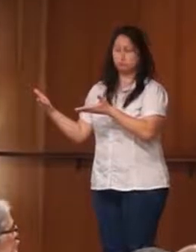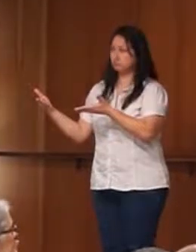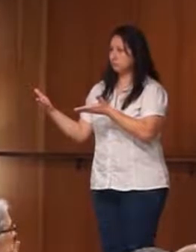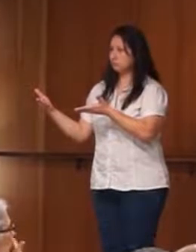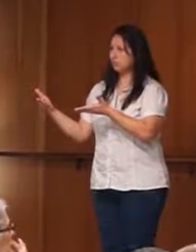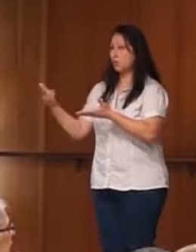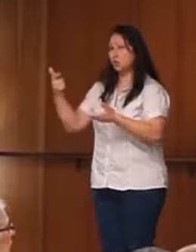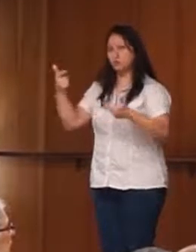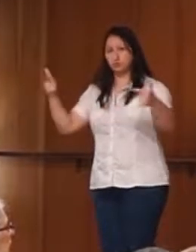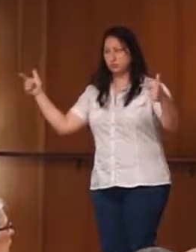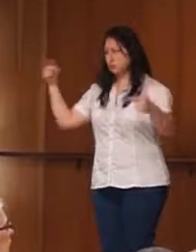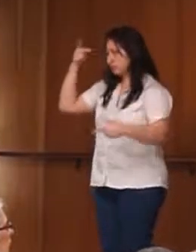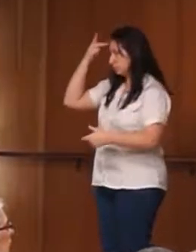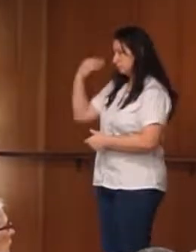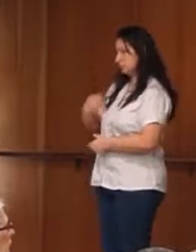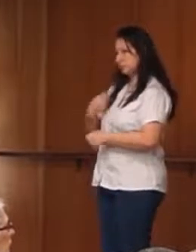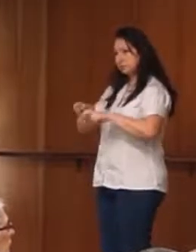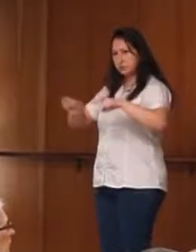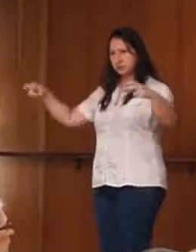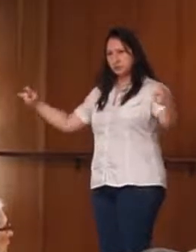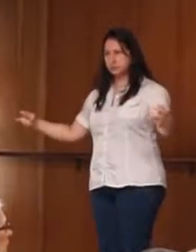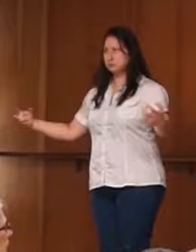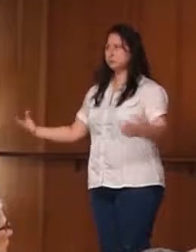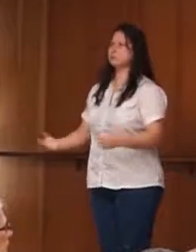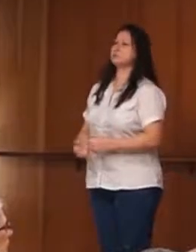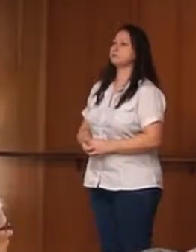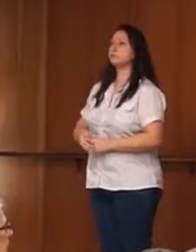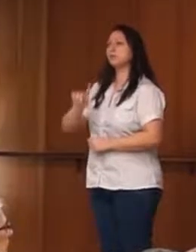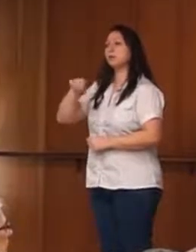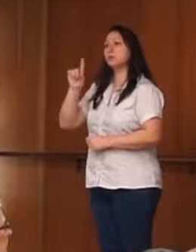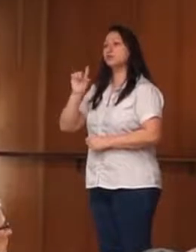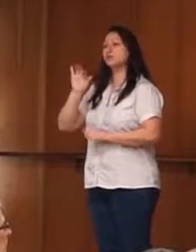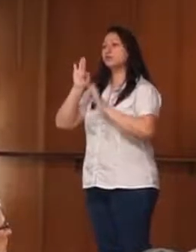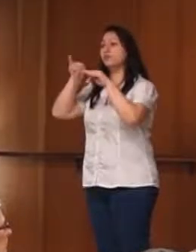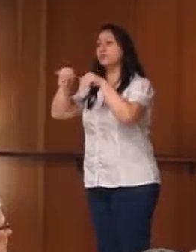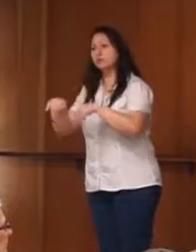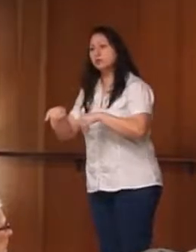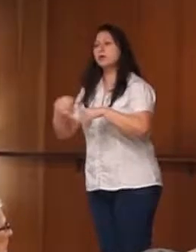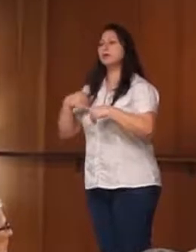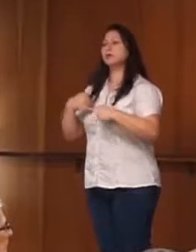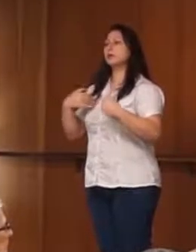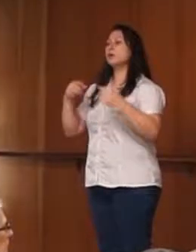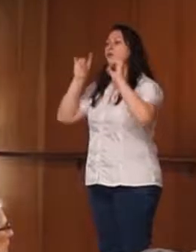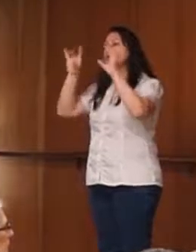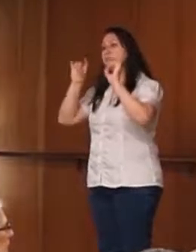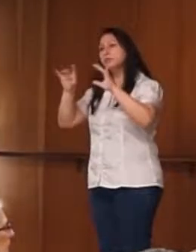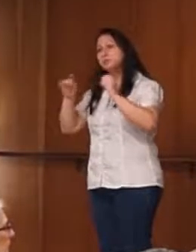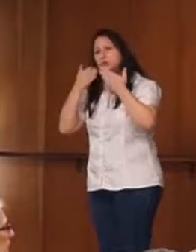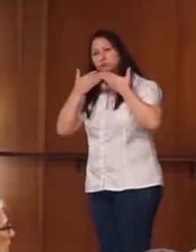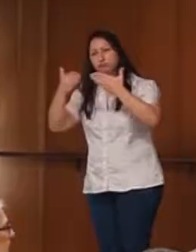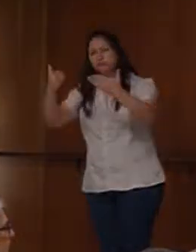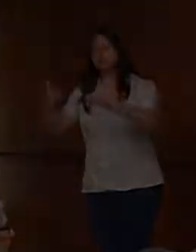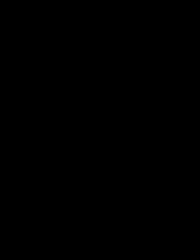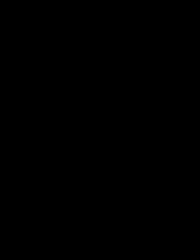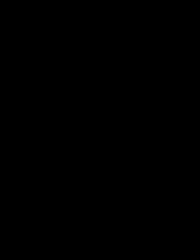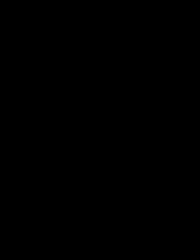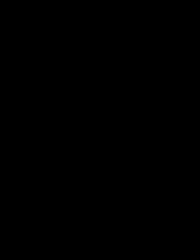para os demais participantes da mesa e, no final, eu gostaria de fazer uma saudação especial a todos presentes.